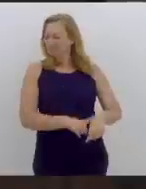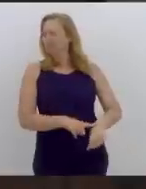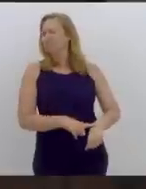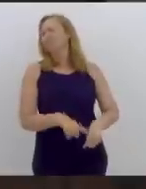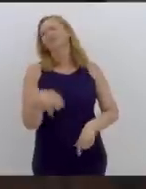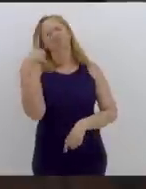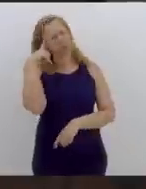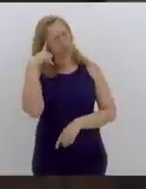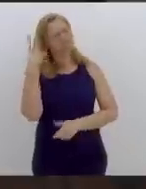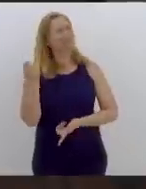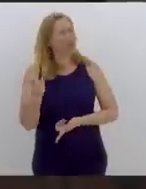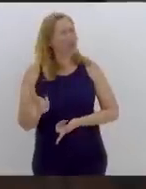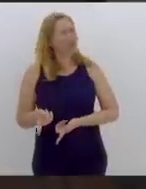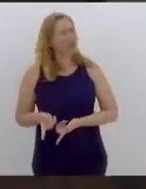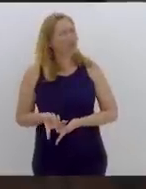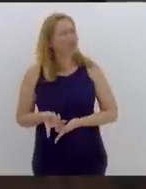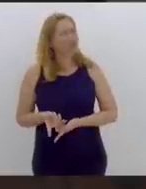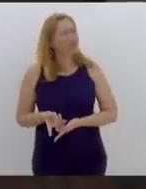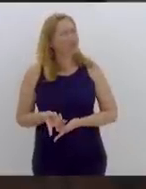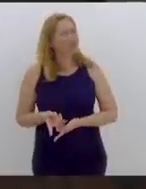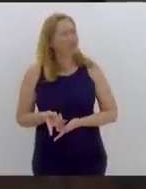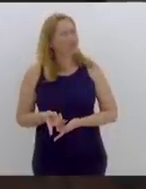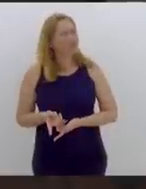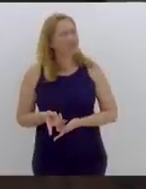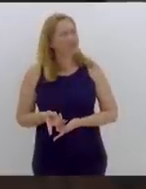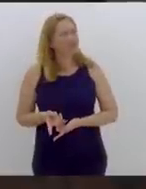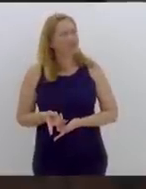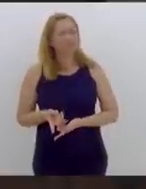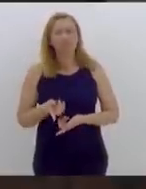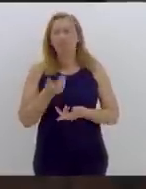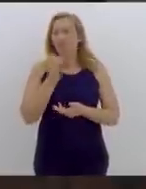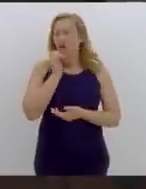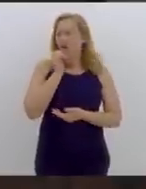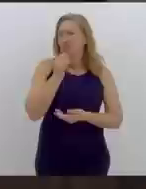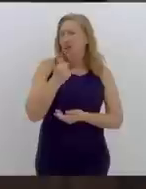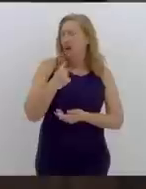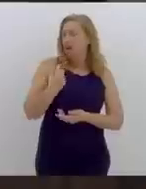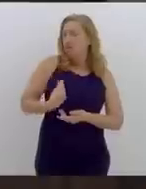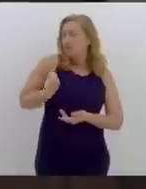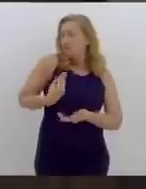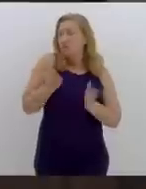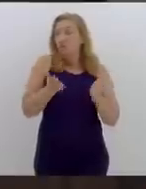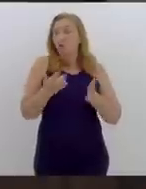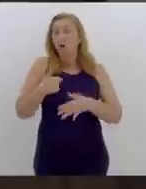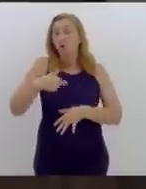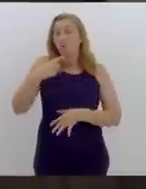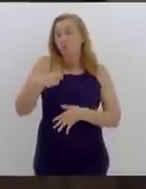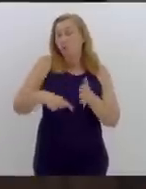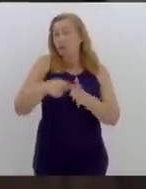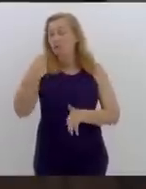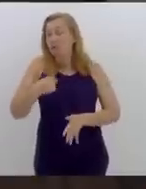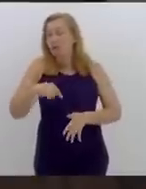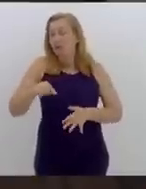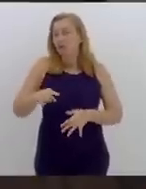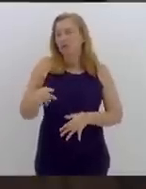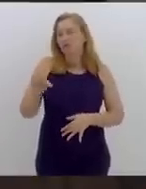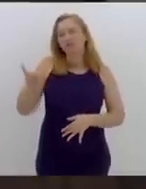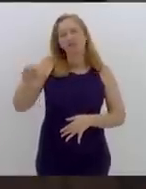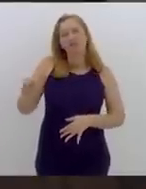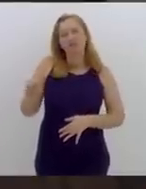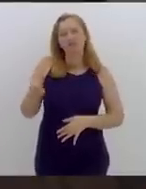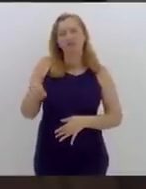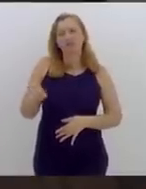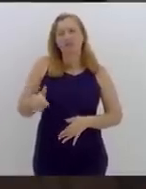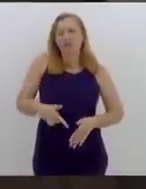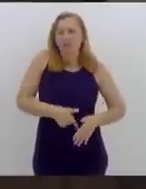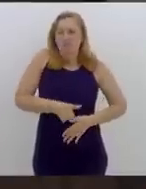temos tempo eu gosto de relatar o que eu vivi Eu Me Lembro uma vez eu estava contente que era Coronel o